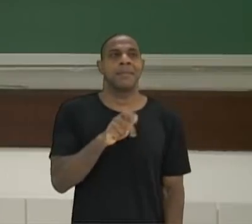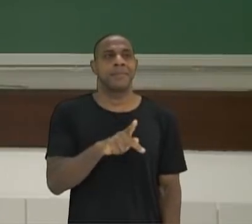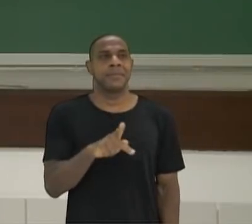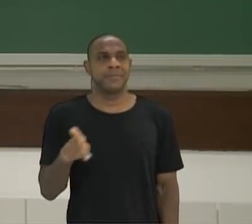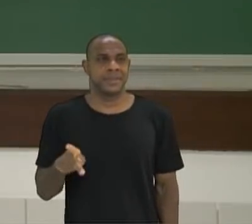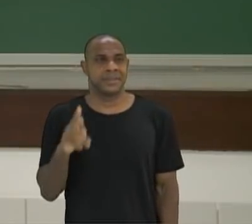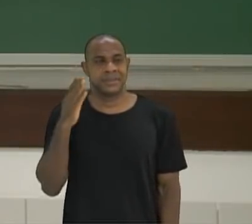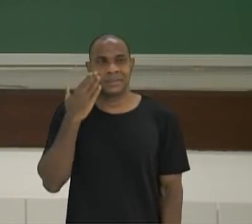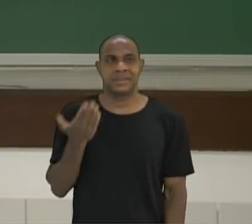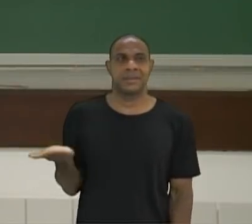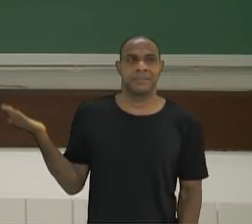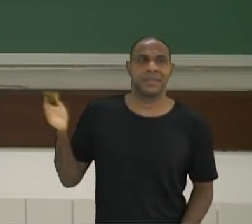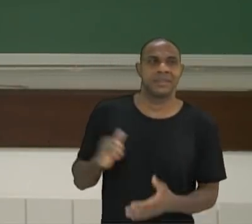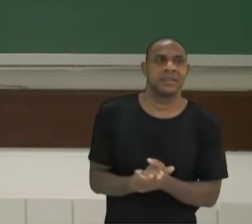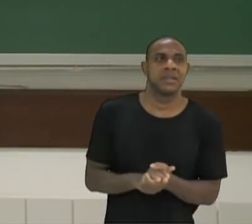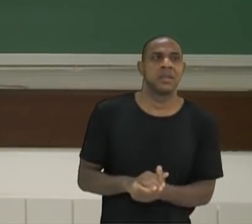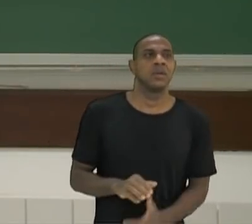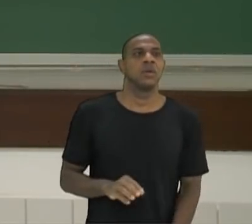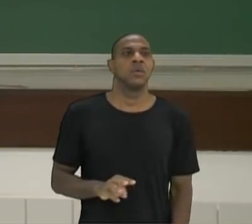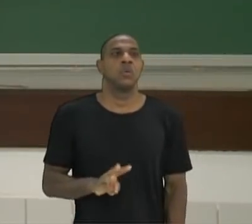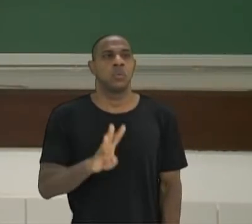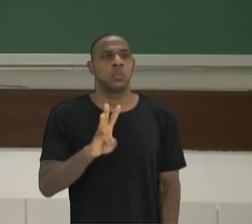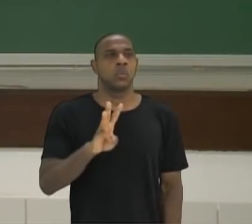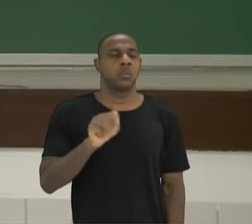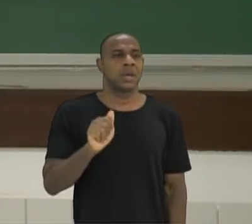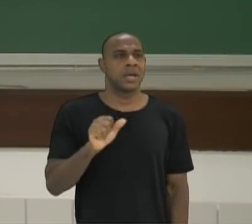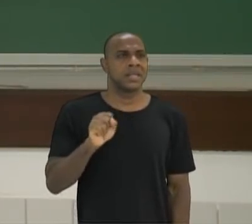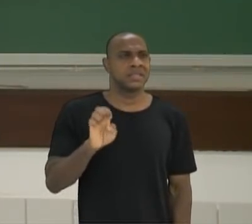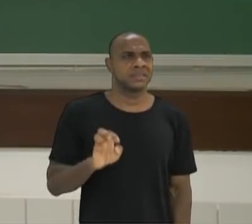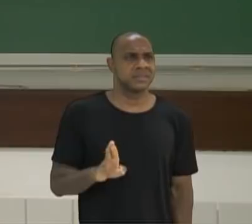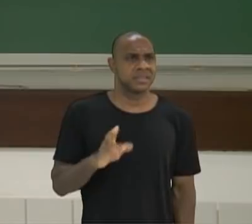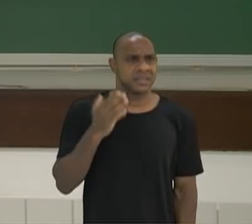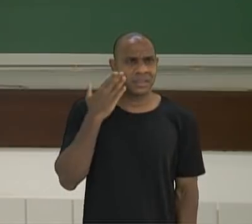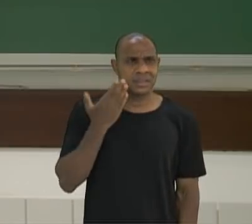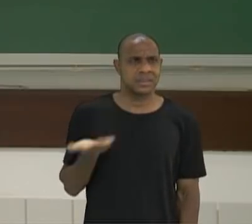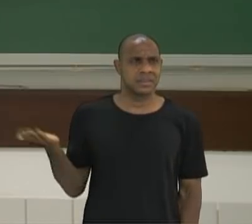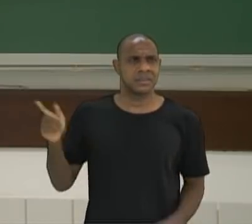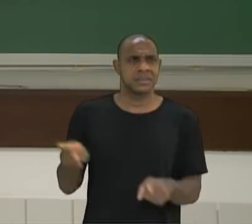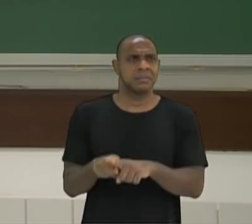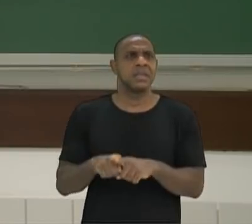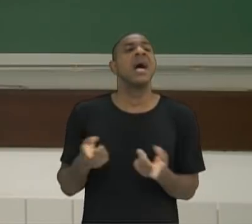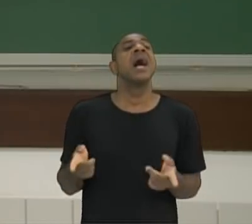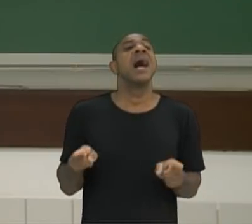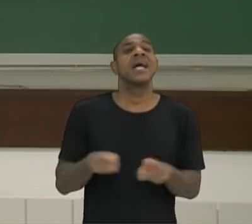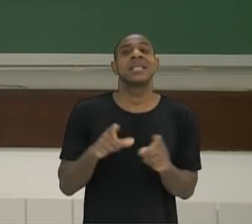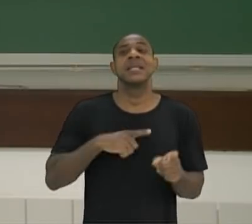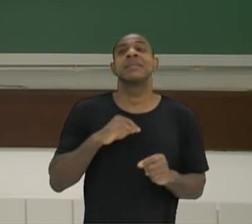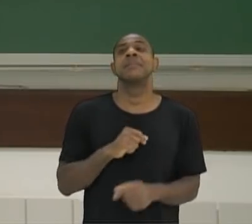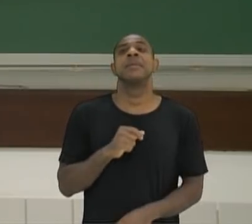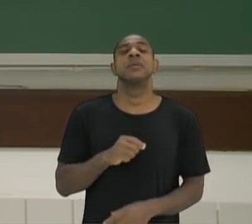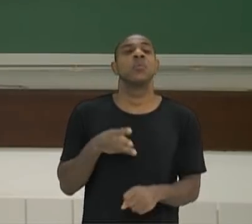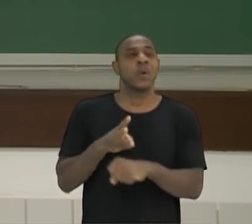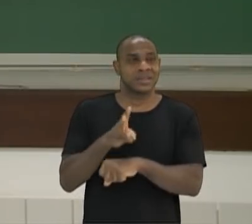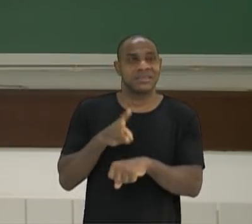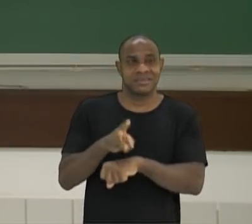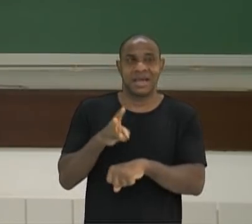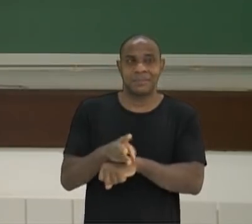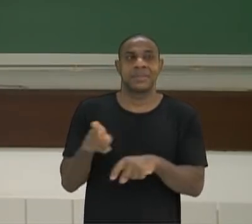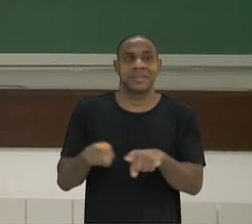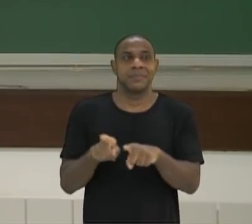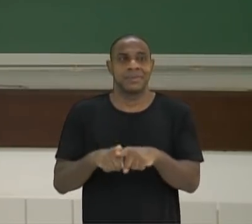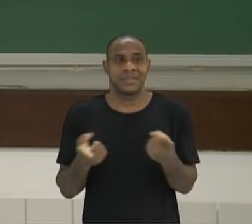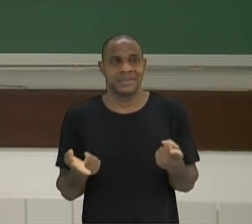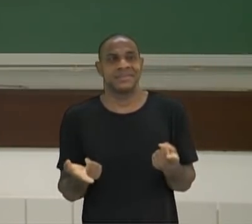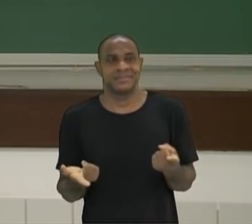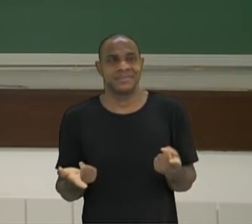para localizar endereços na cidade. Ou você poderia colocar o próprio WhatsApp, por exemplo, onde nós também podemos